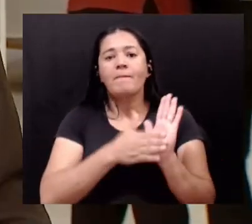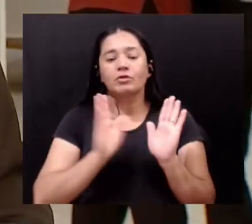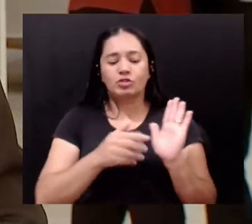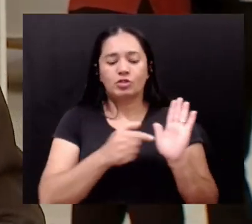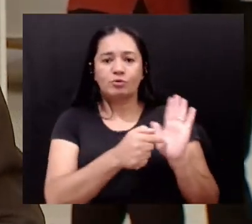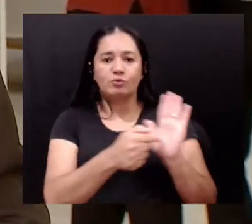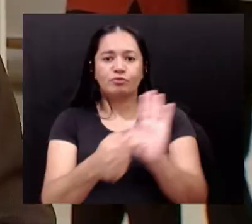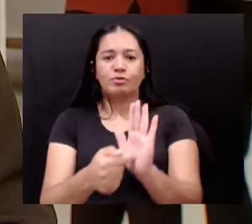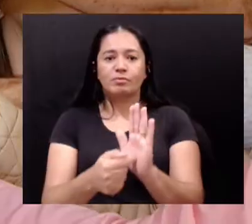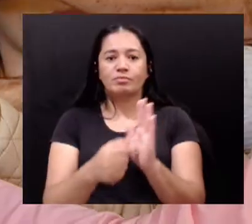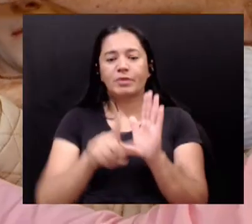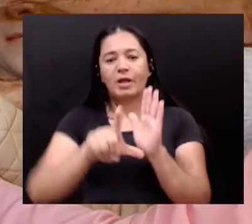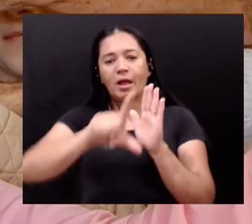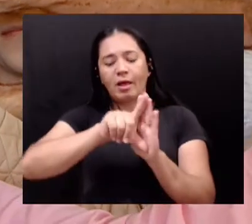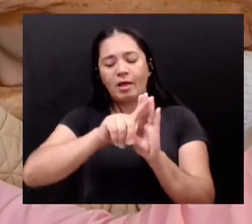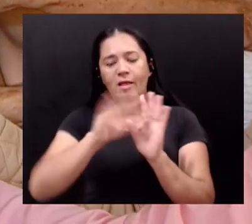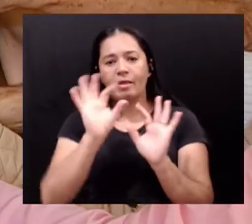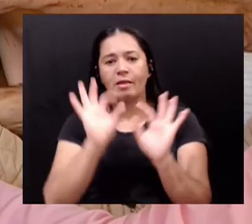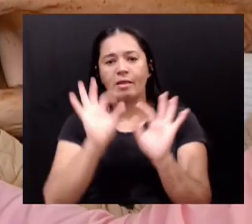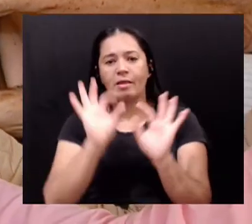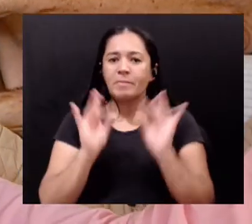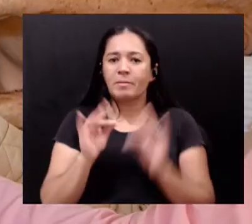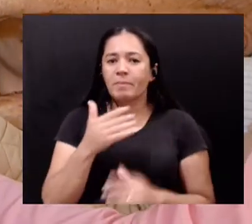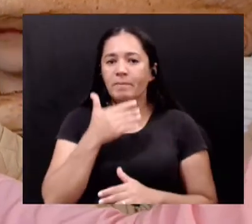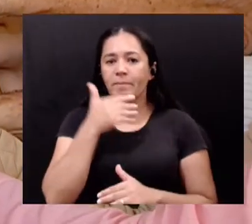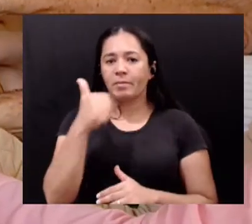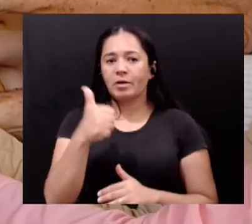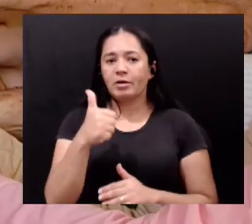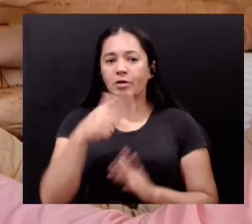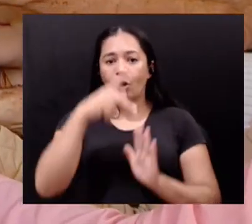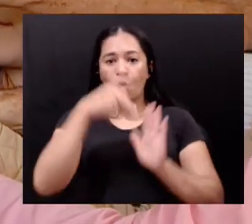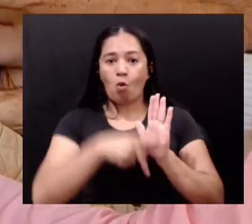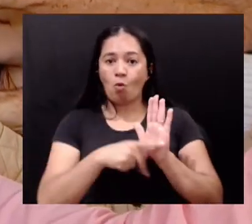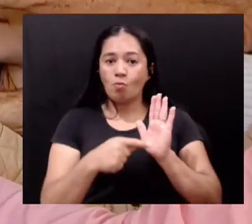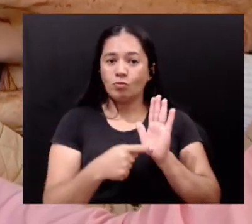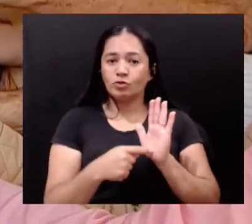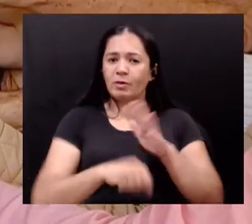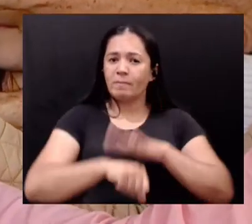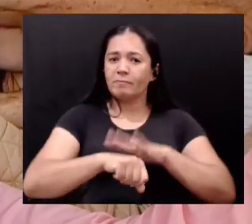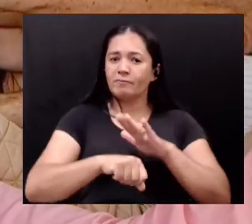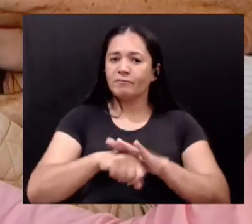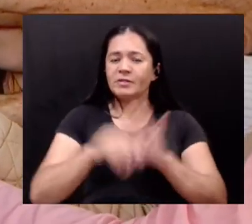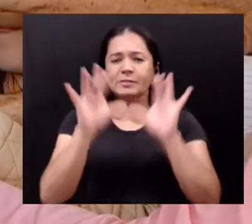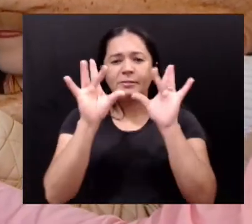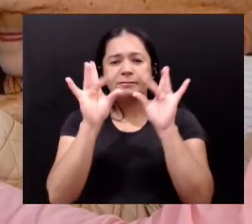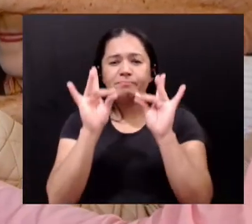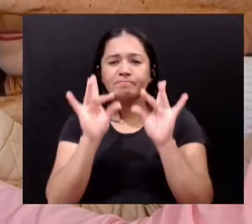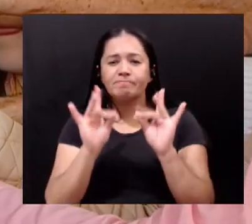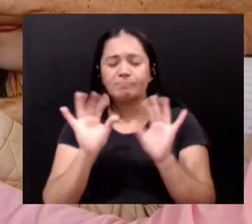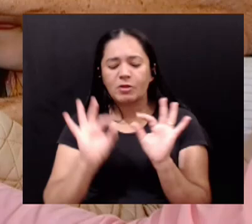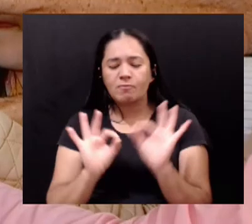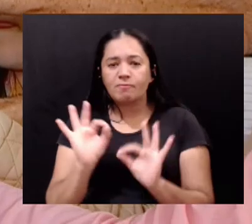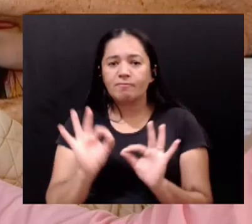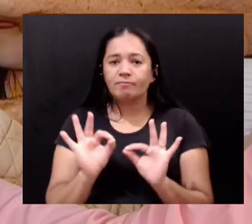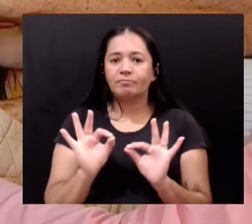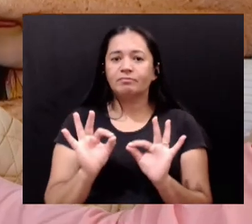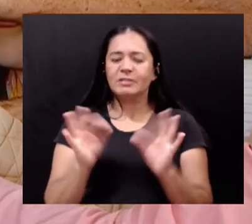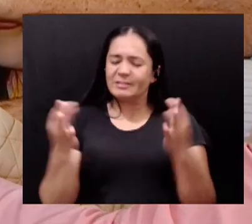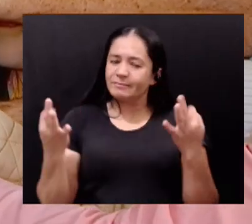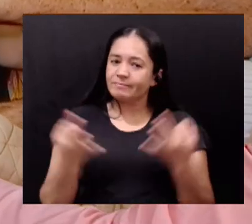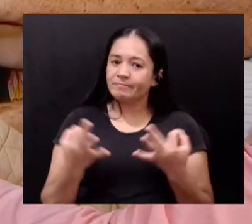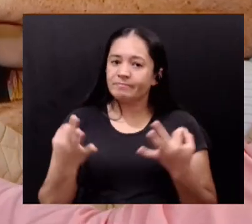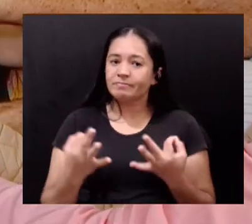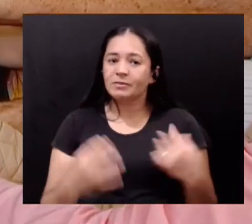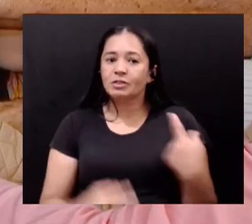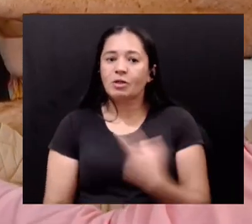torná-lo ainda melhor. Com um projeto que está muito bem feito, é muito bem planejado, não é algo que a gente viu que foi feito em 1 ou